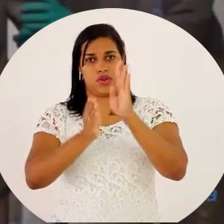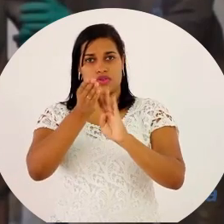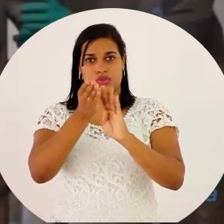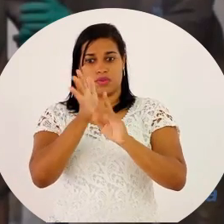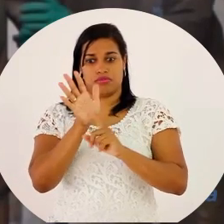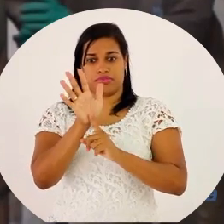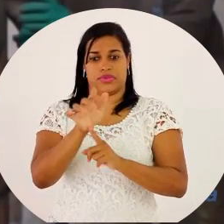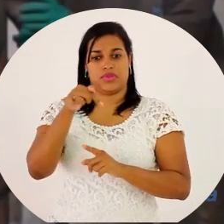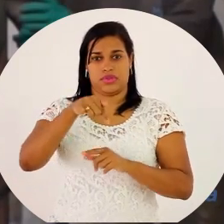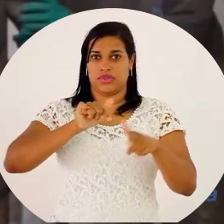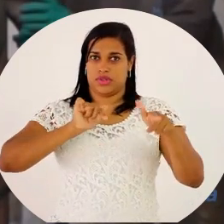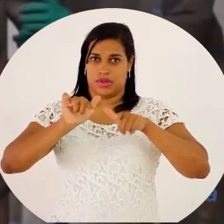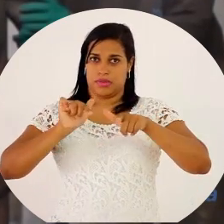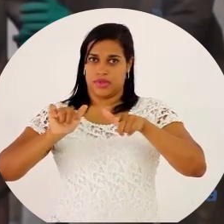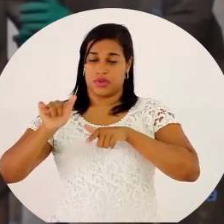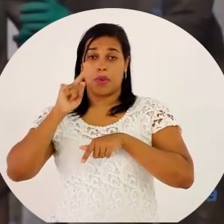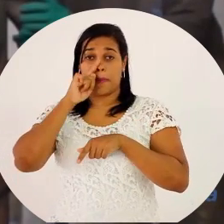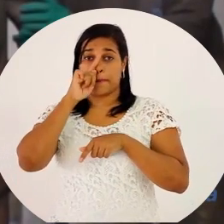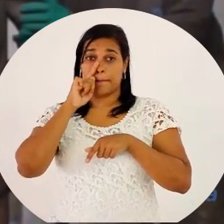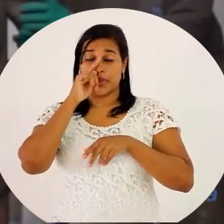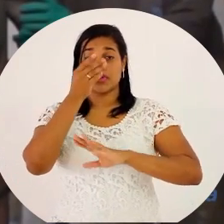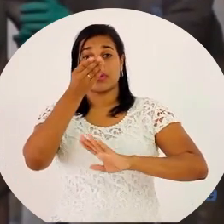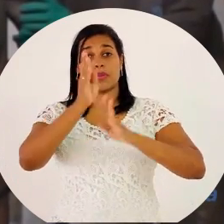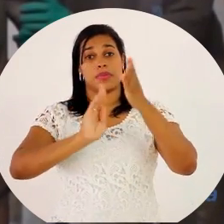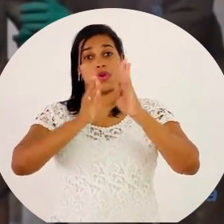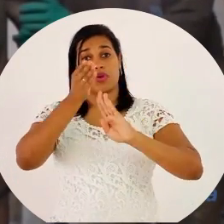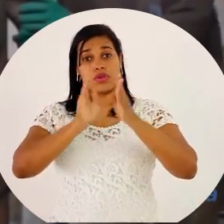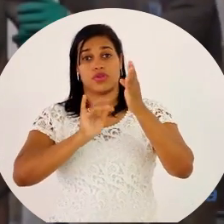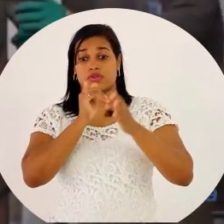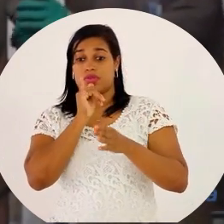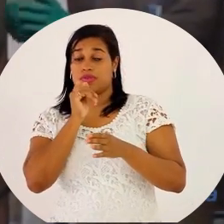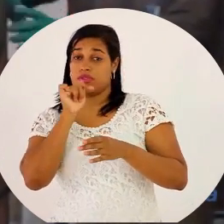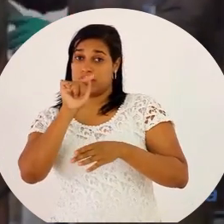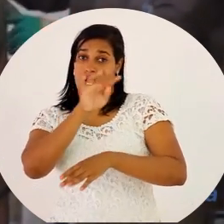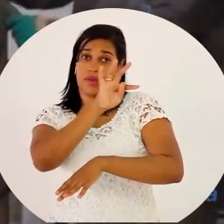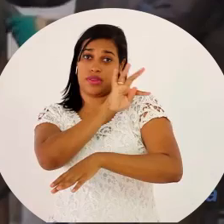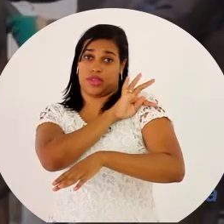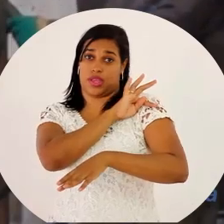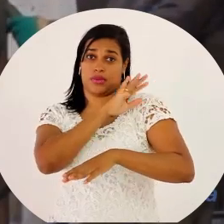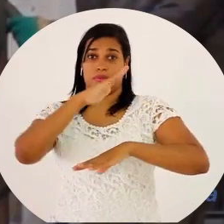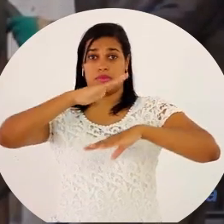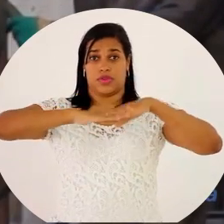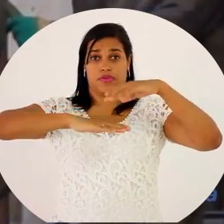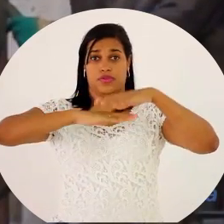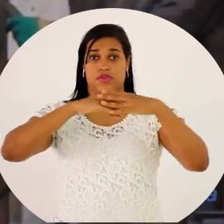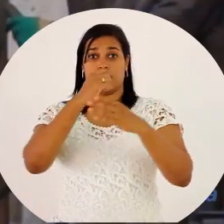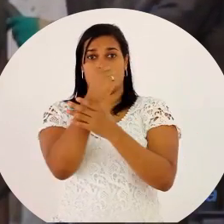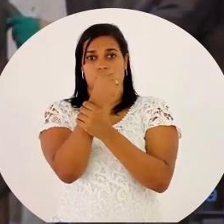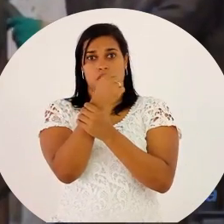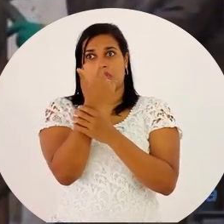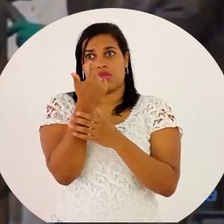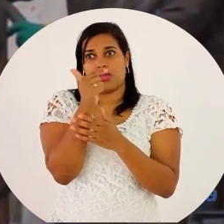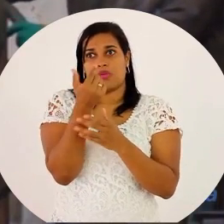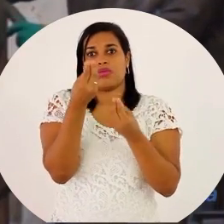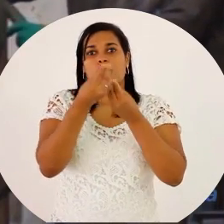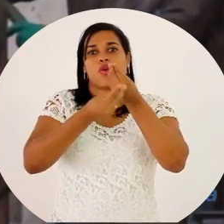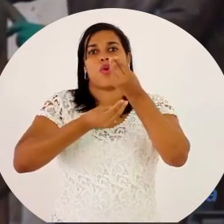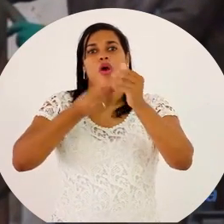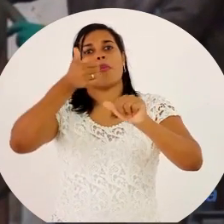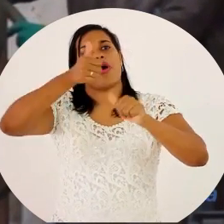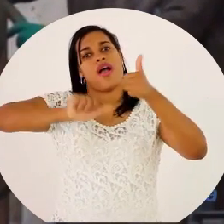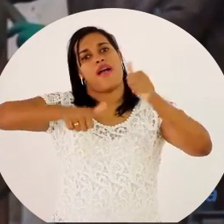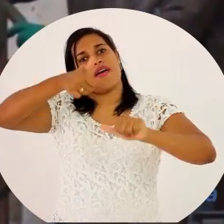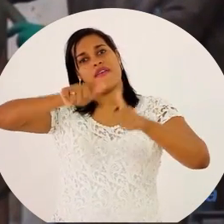expondo esse trabalhador. O risco biológico, muitas vezes, você, técnico de segurança, não vai ter como dimensioná-lo, você não vai ter como